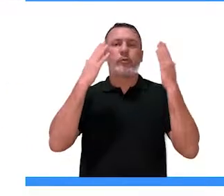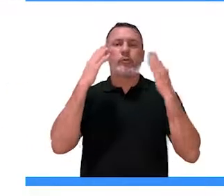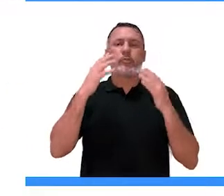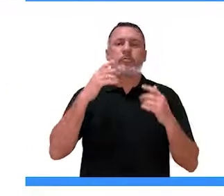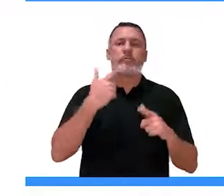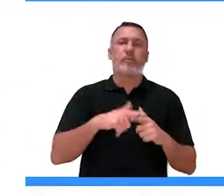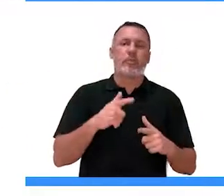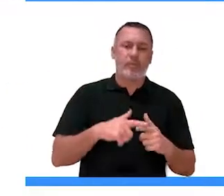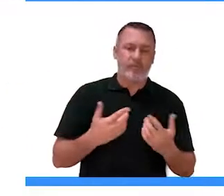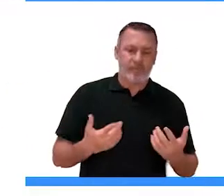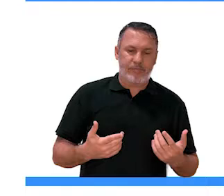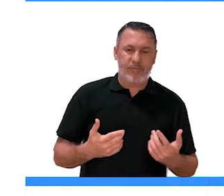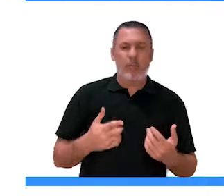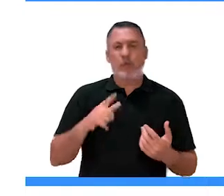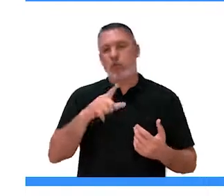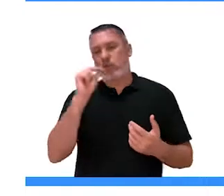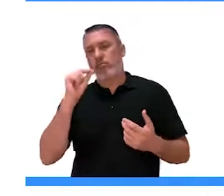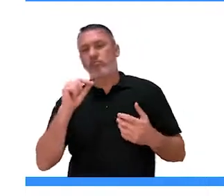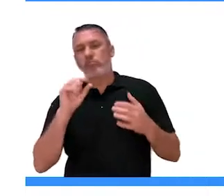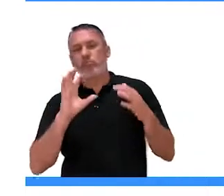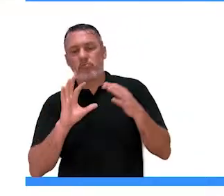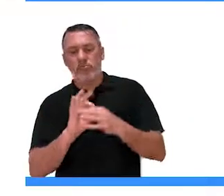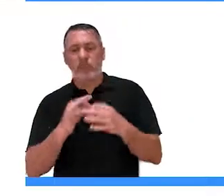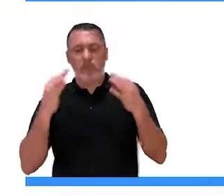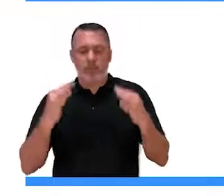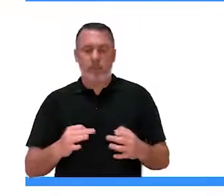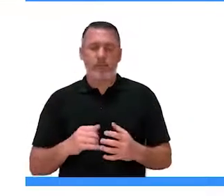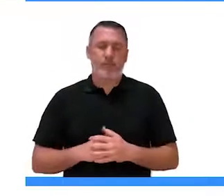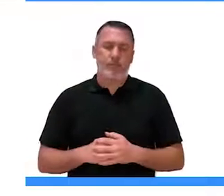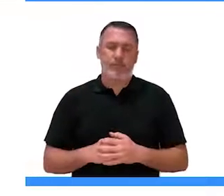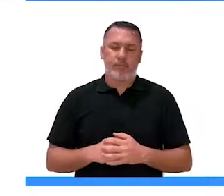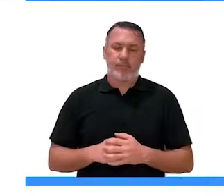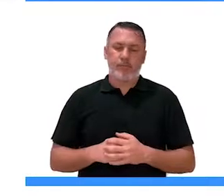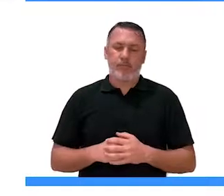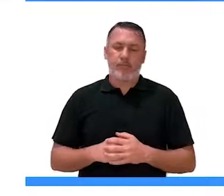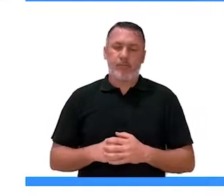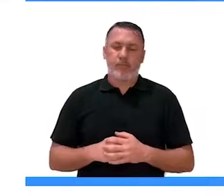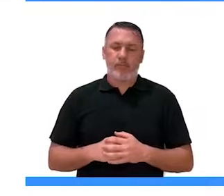da personagem. É a alternativa que mais se adequa.